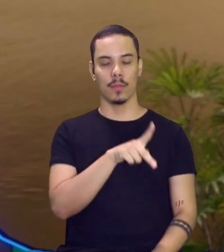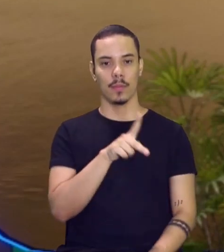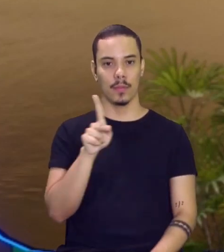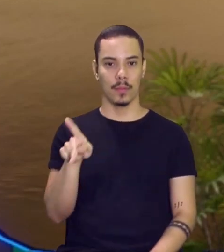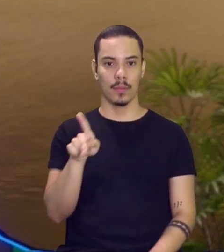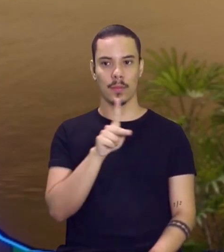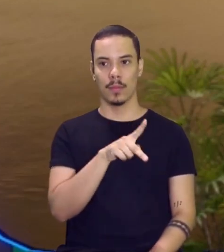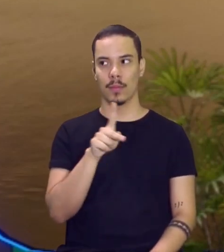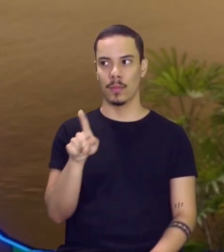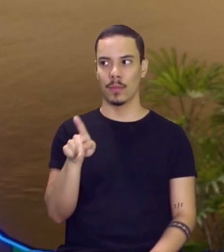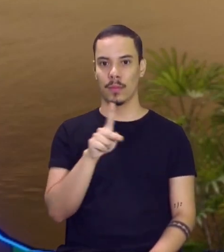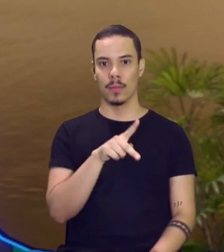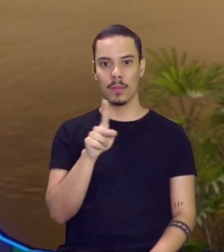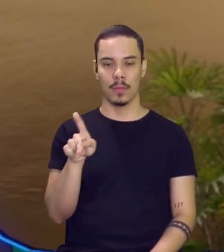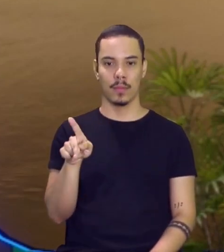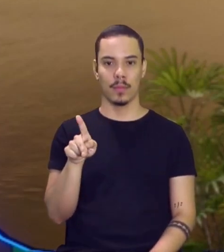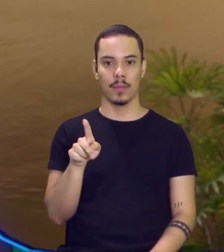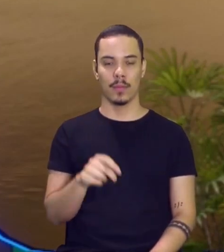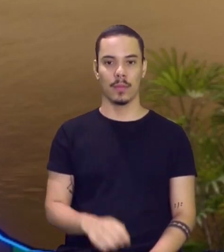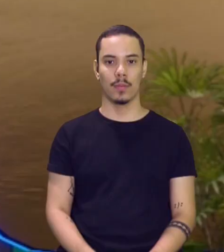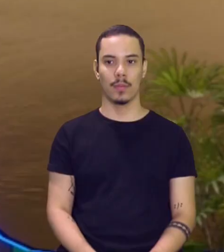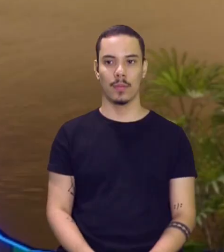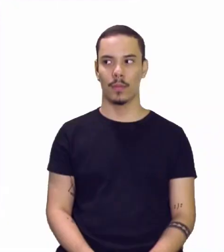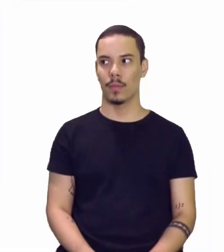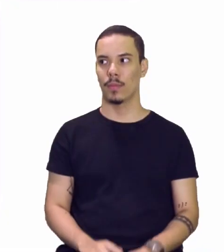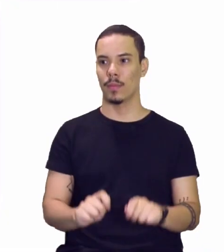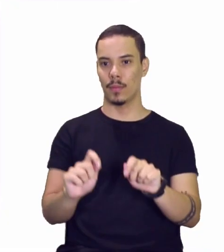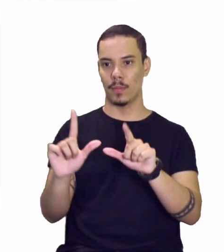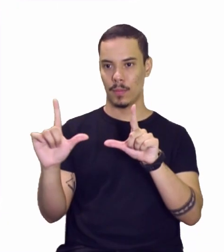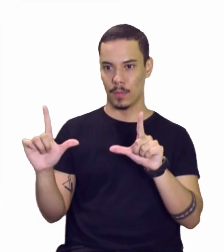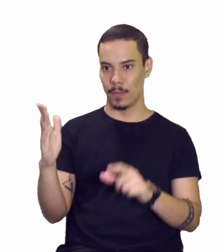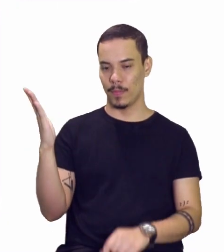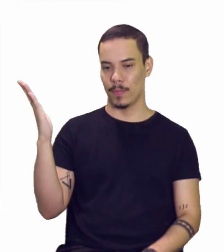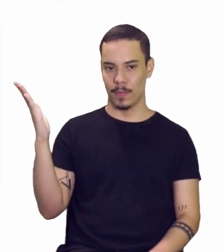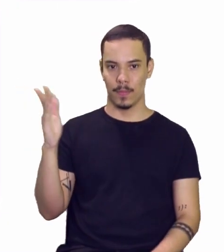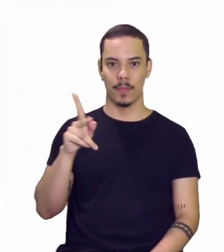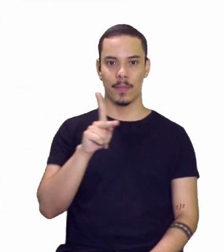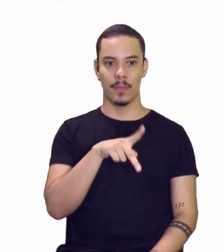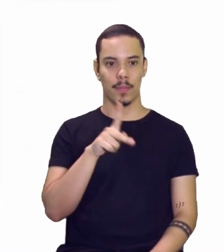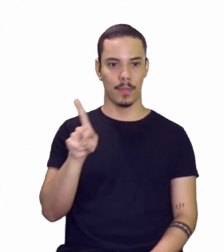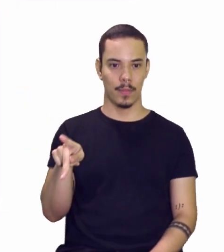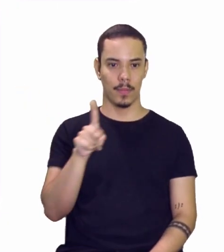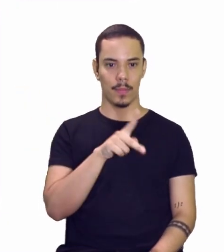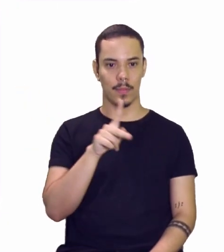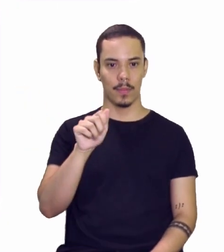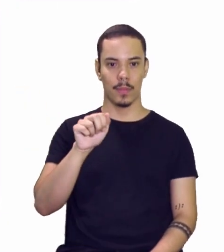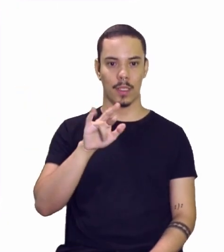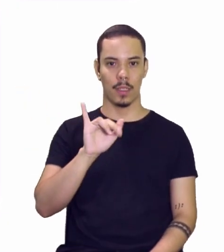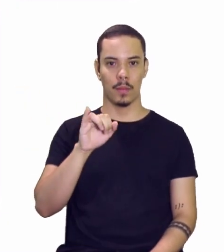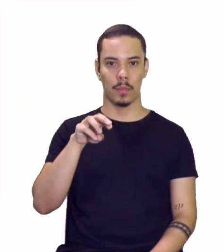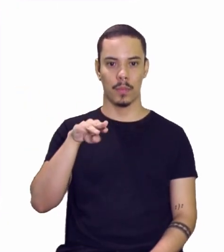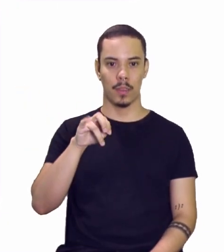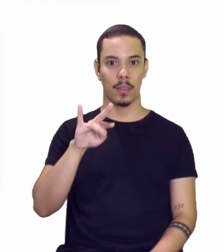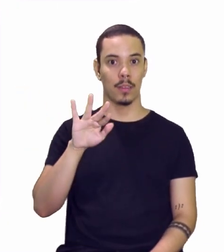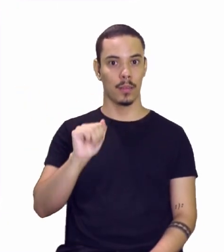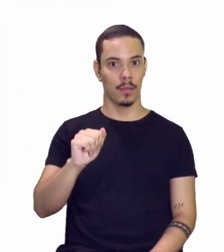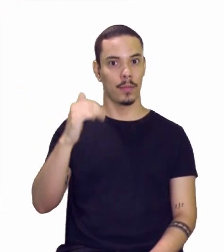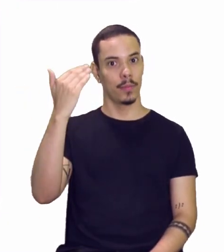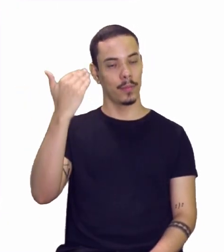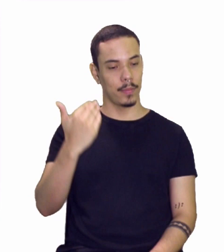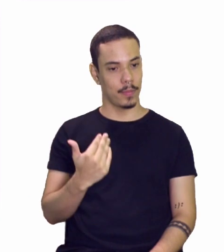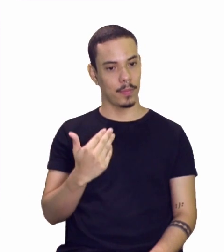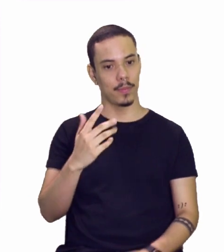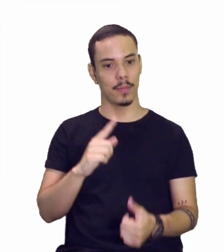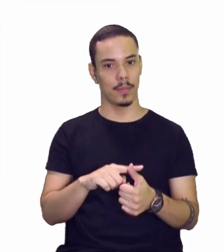ó, você vai ter, olha só na telinha aí quem que você vai ter. O professor José da Arimateia Dantas, que sou eu,